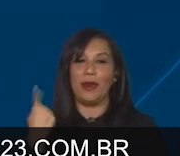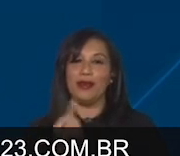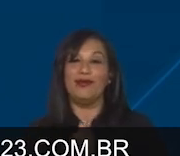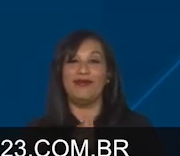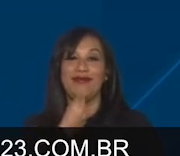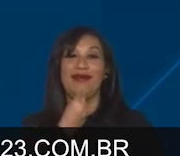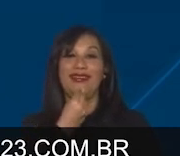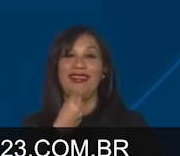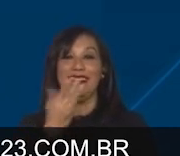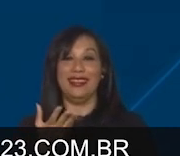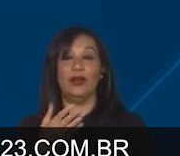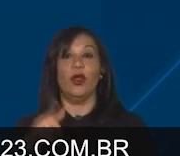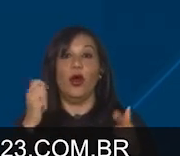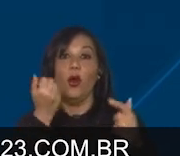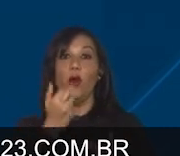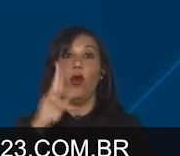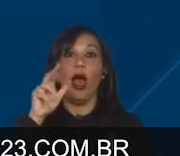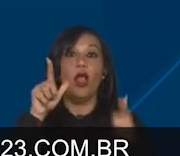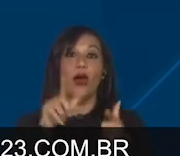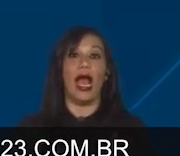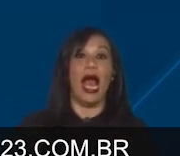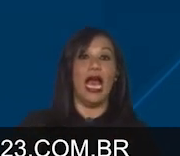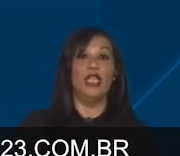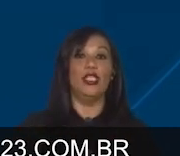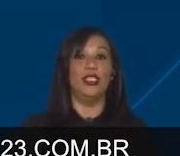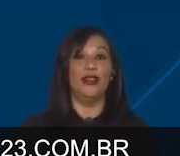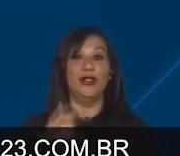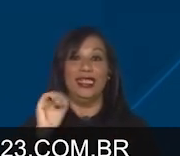pelo terroir, região da canastra, né? Sobre